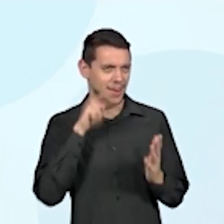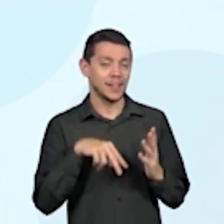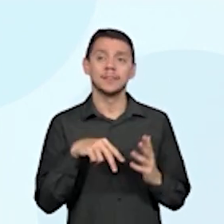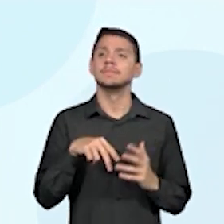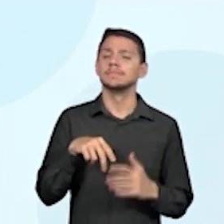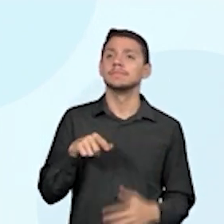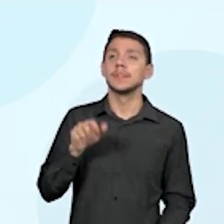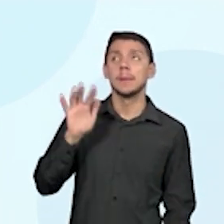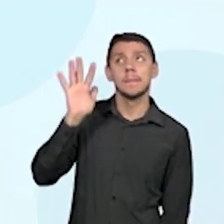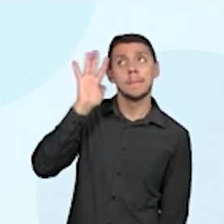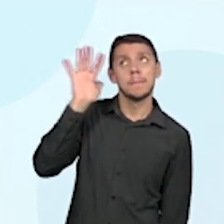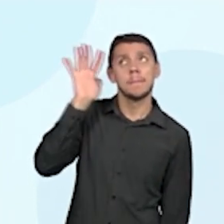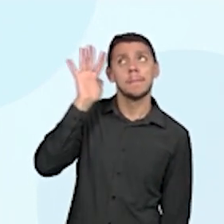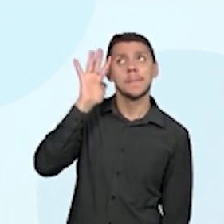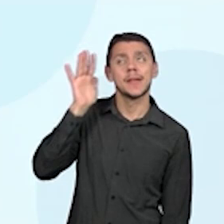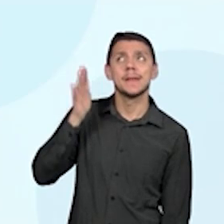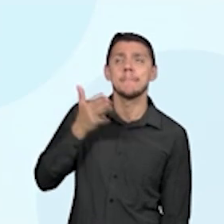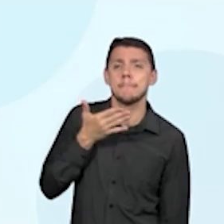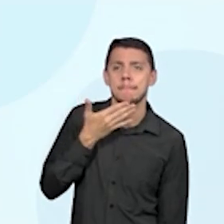melhor. Vamos lá.